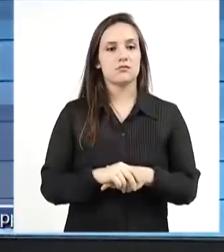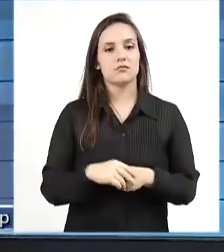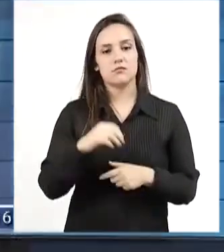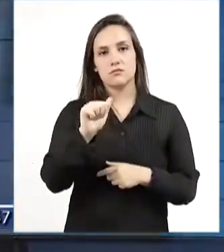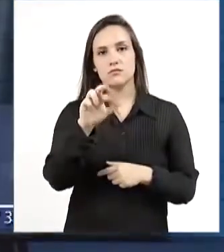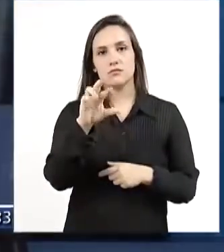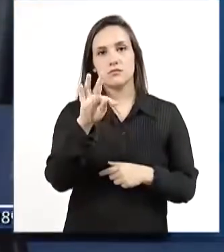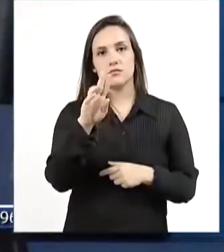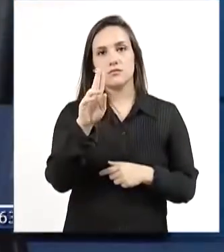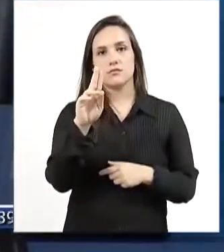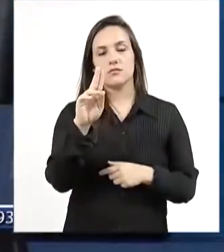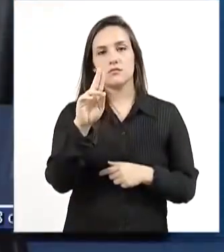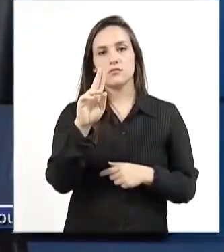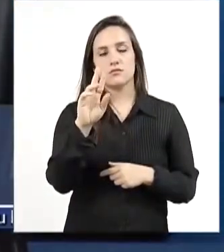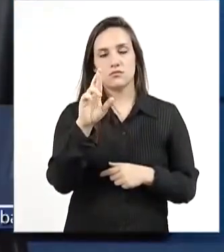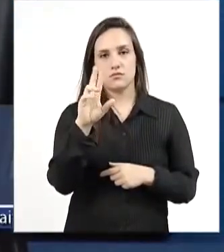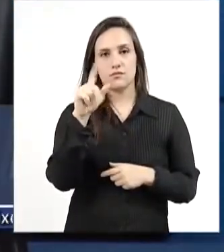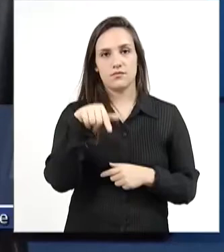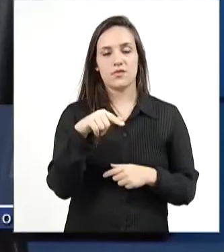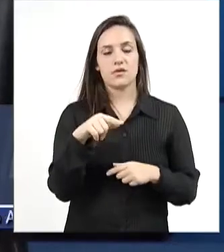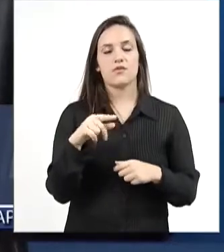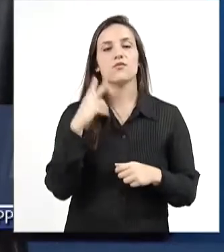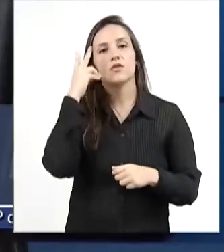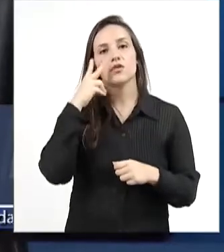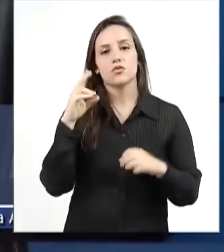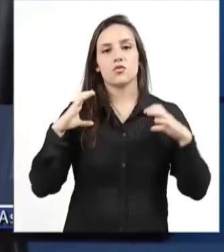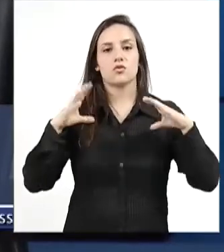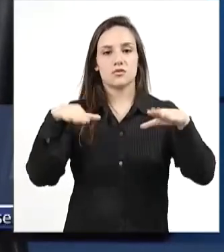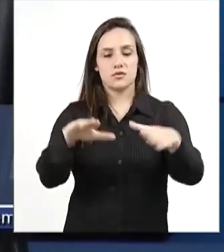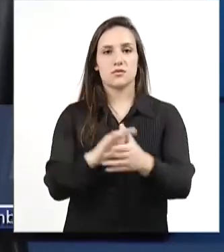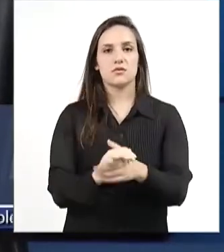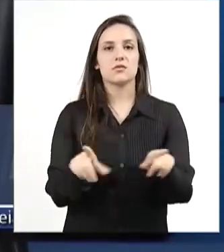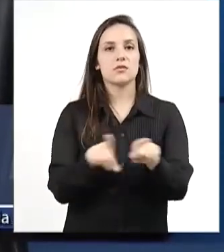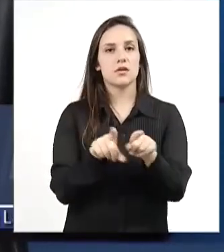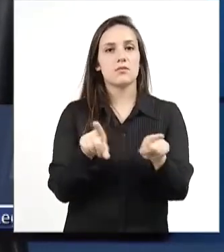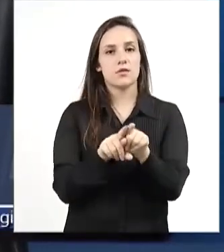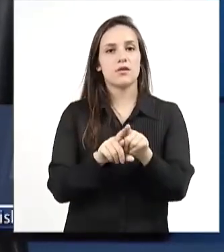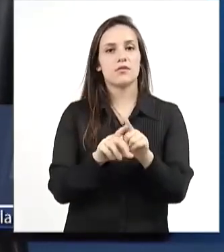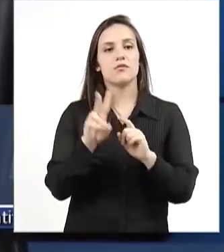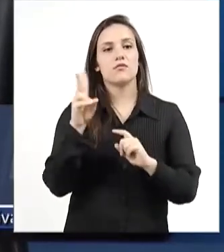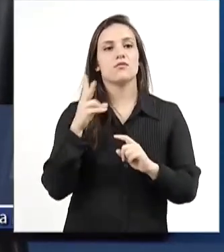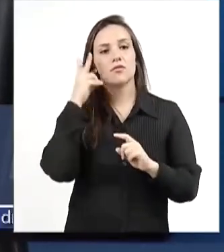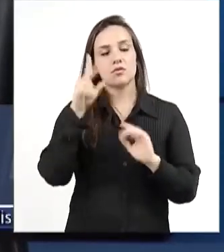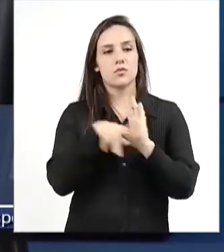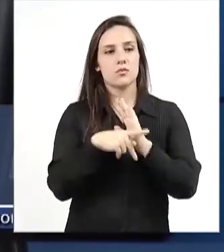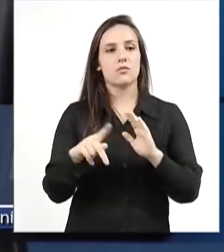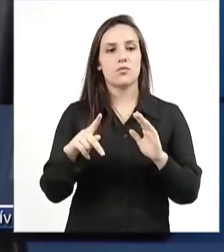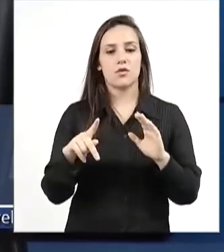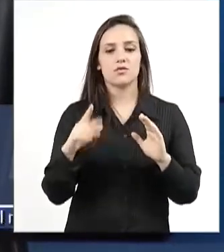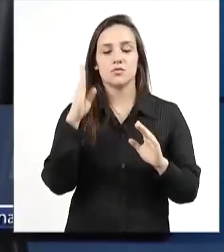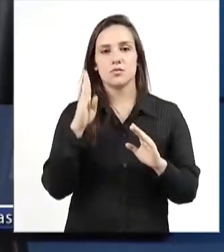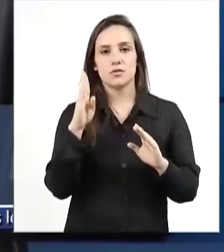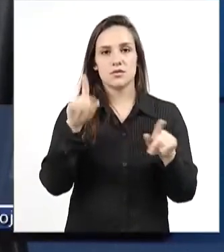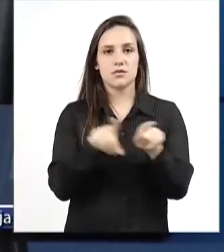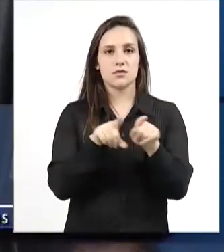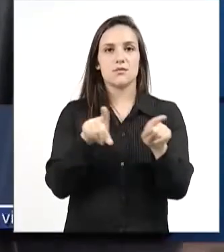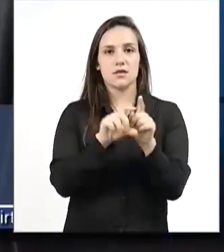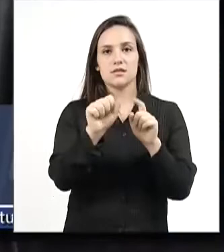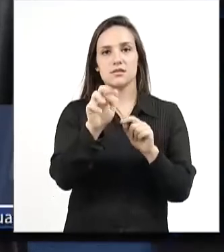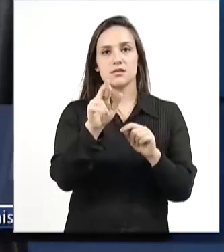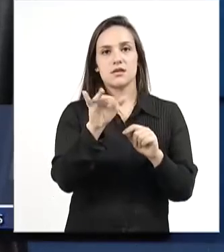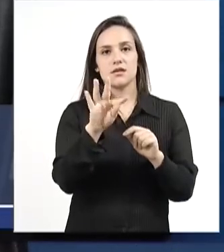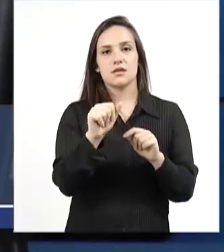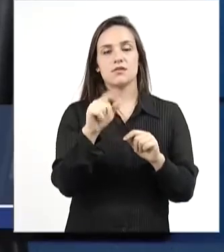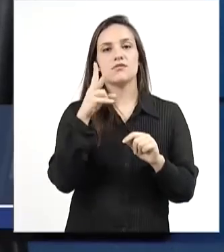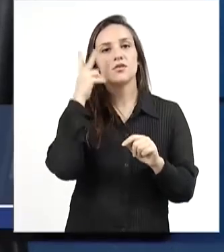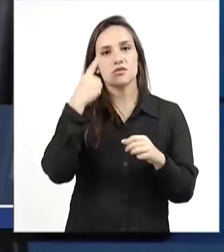Delgado, vereador do município de Costa Rica, do Jair Pereira Alves, vereador do município de Bandeirantes, da Sarita dos Santos, vereador do município de Paranaíba,